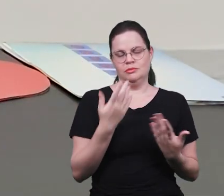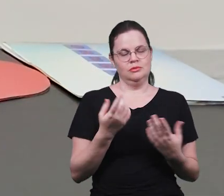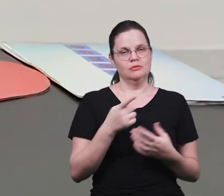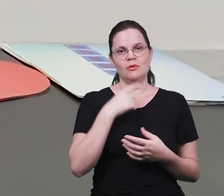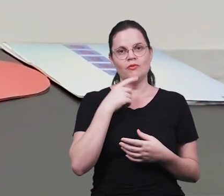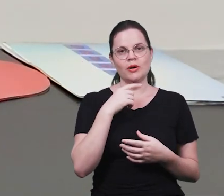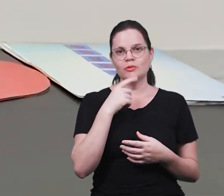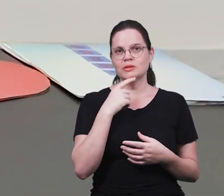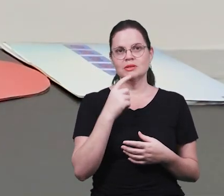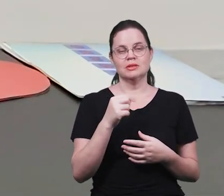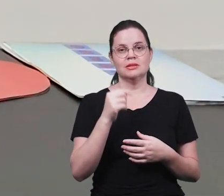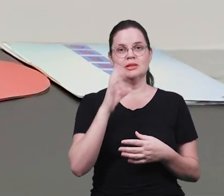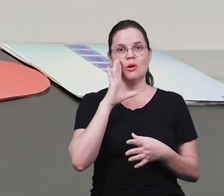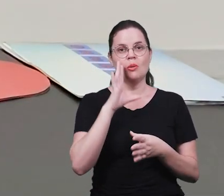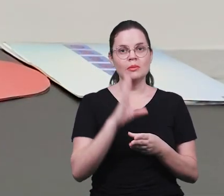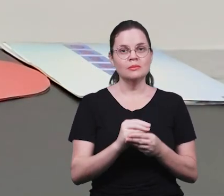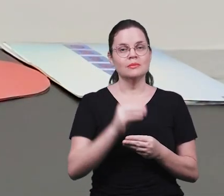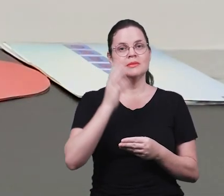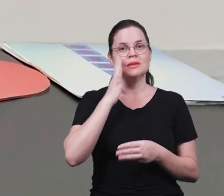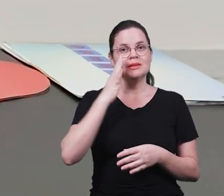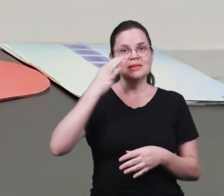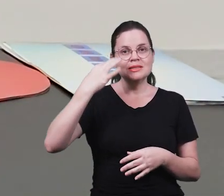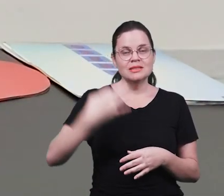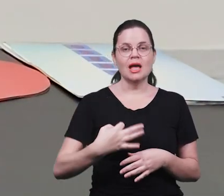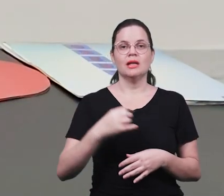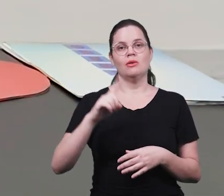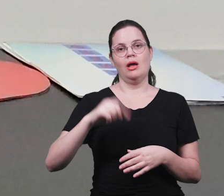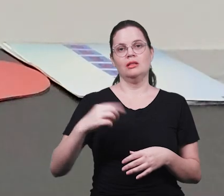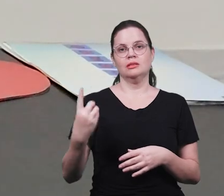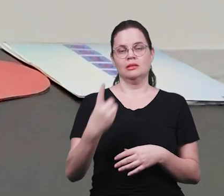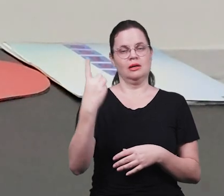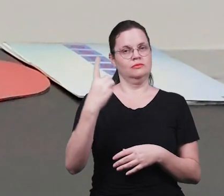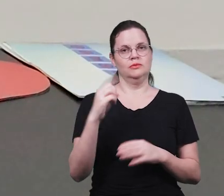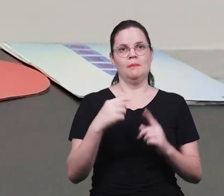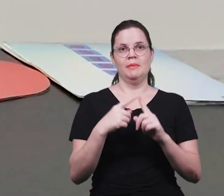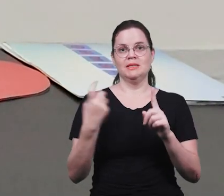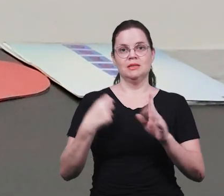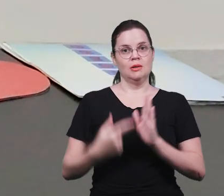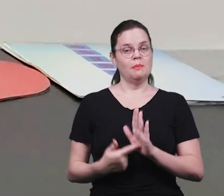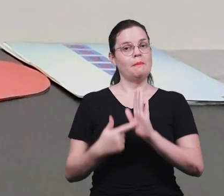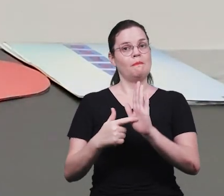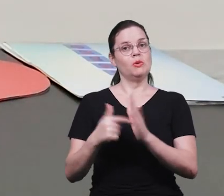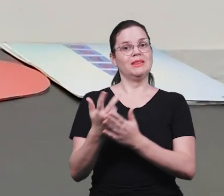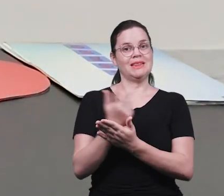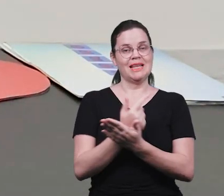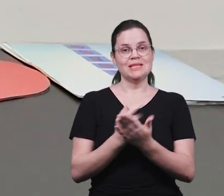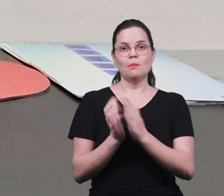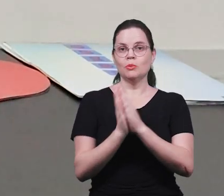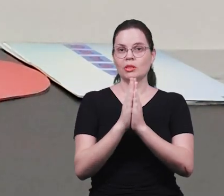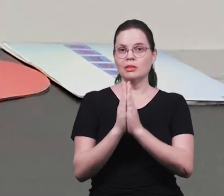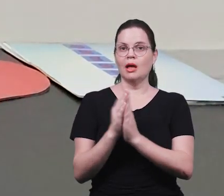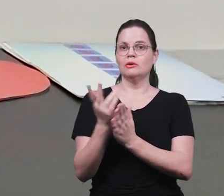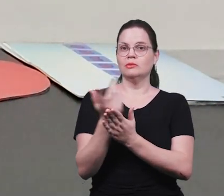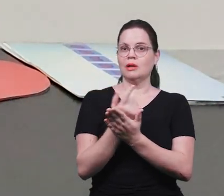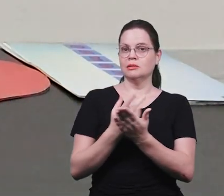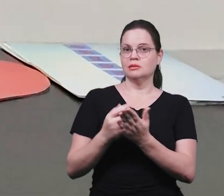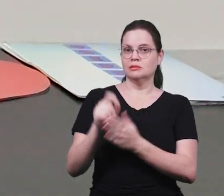tem dificuldade de assimilar que esse coração aqui era Davi, o personagem, mas se eu mostro com o